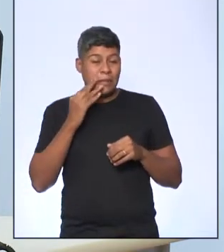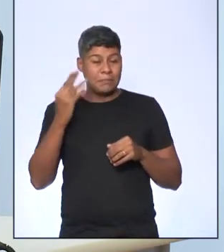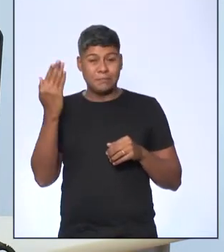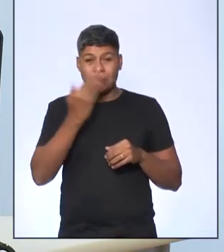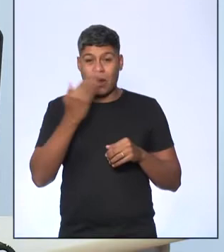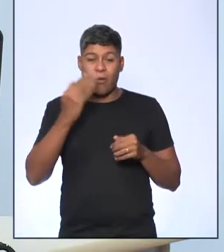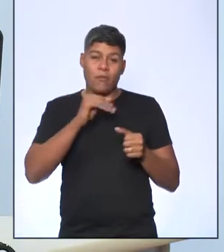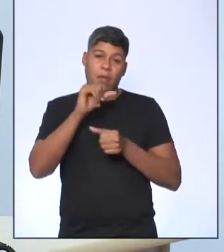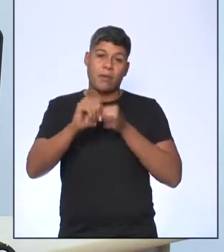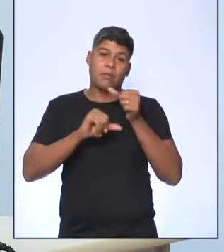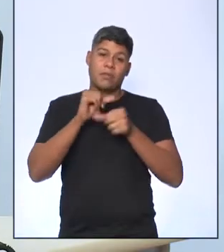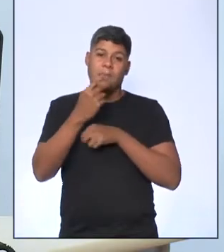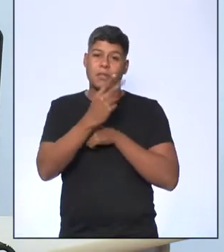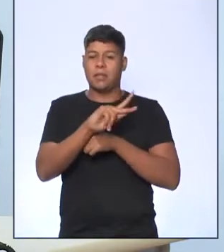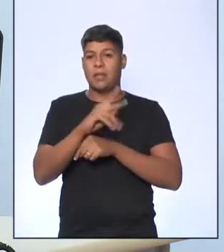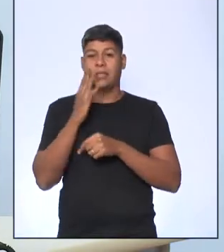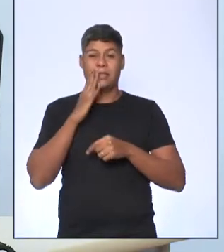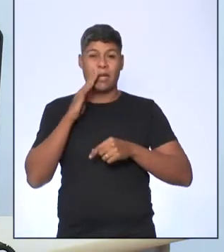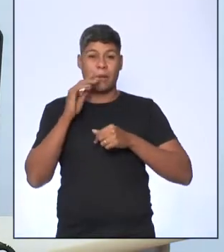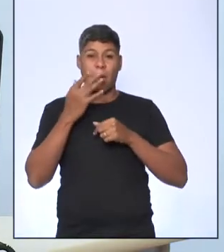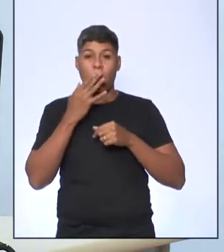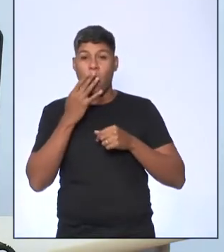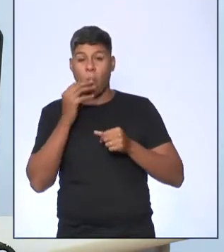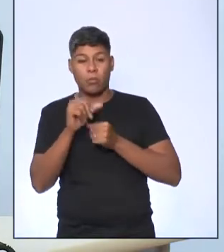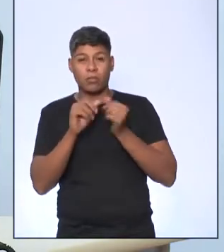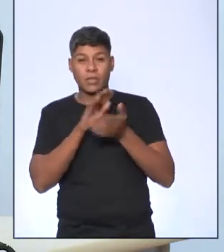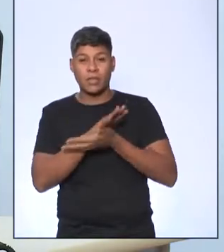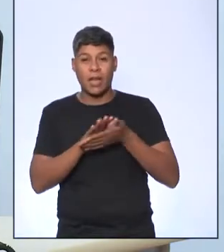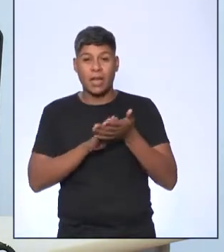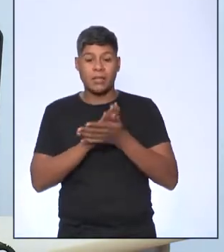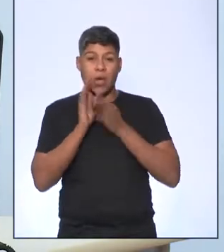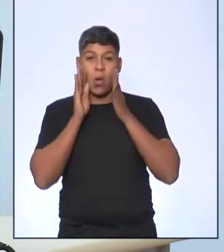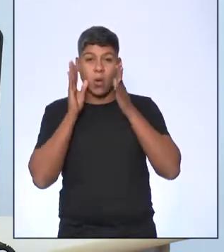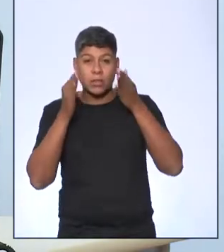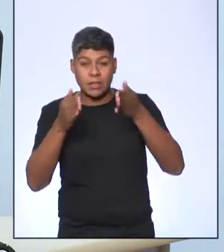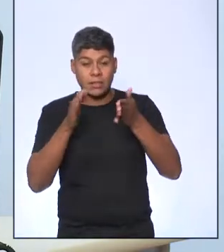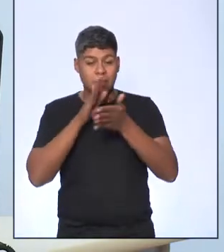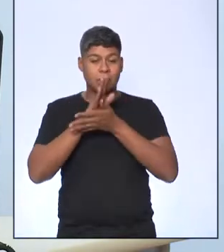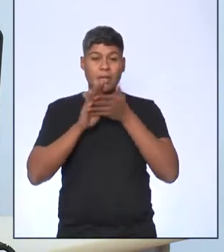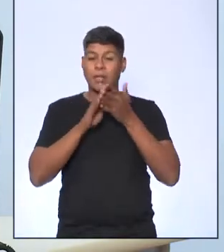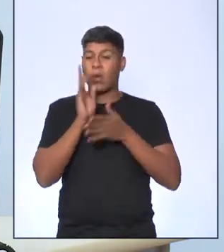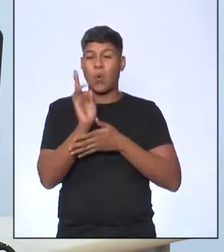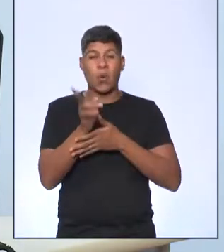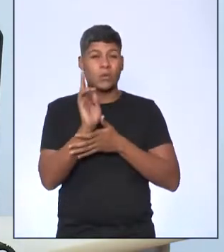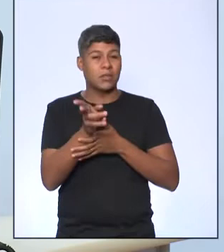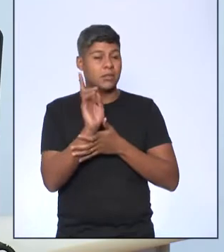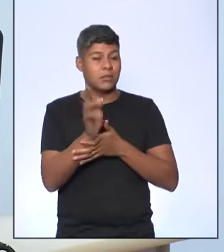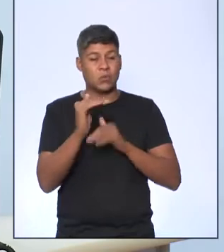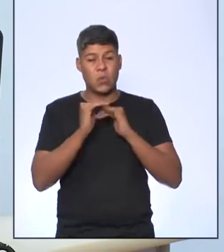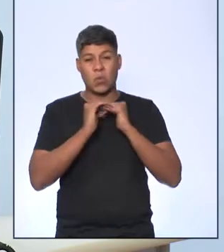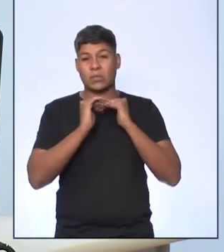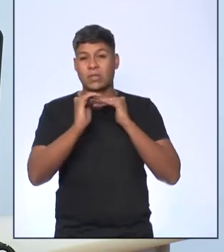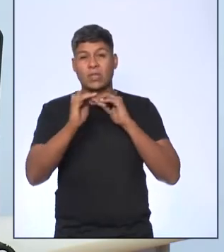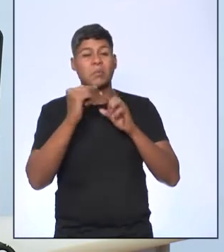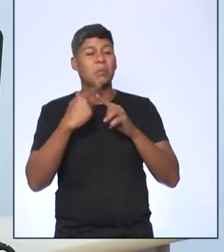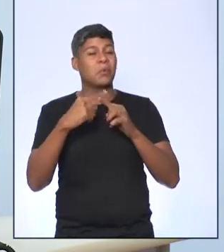mais mudança nela. Não vai mudar a cor, não vai mudar a concentração, ela vai continuar constante. Por que ela vai continuar